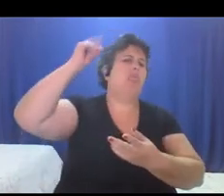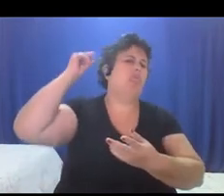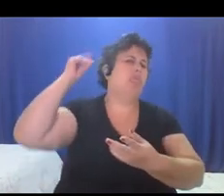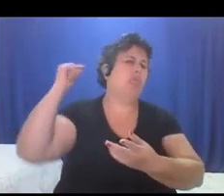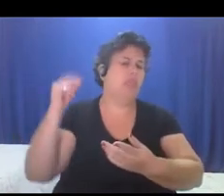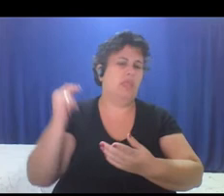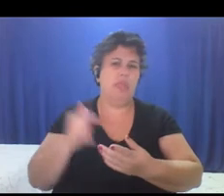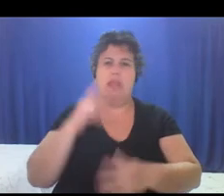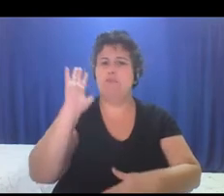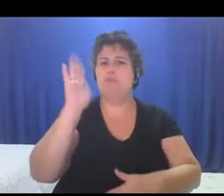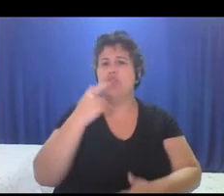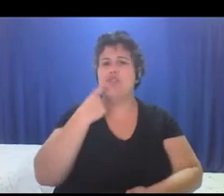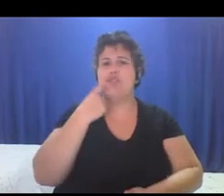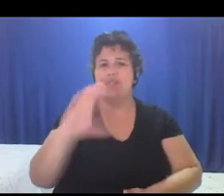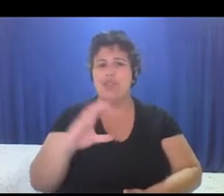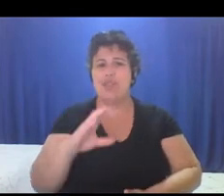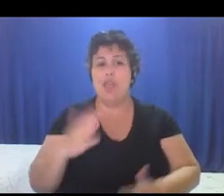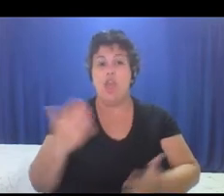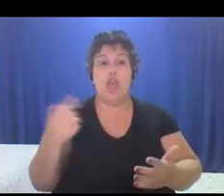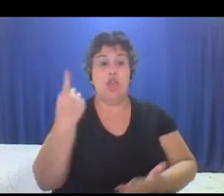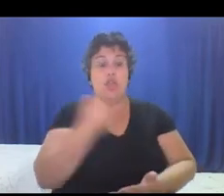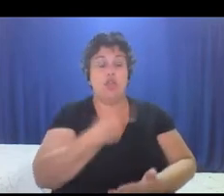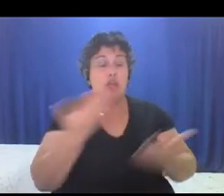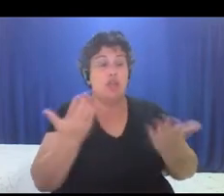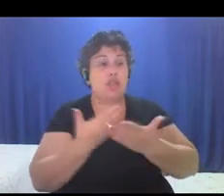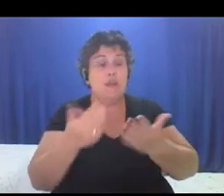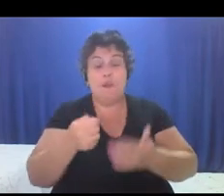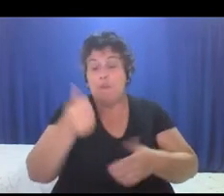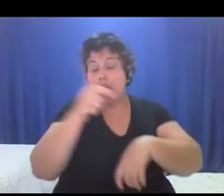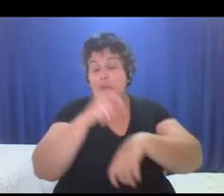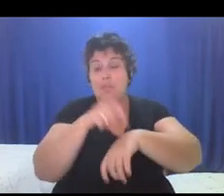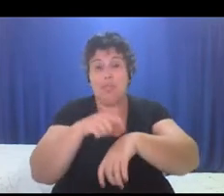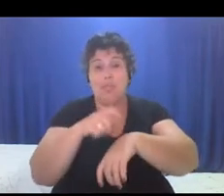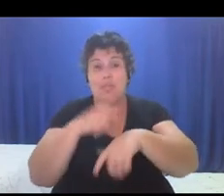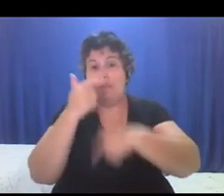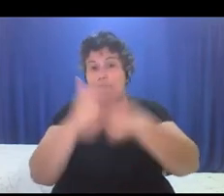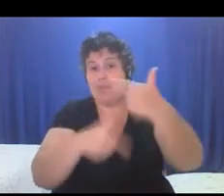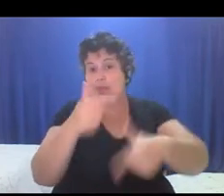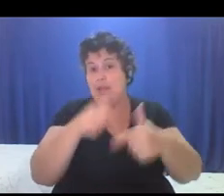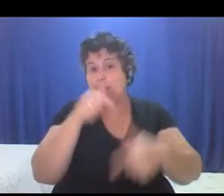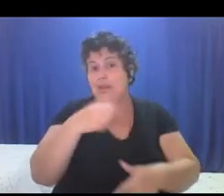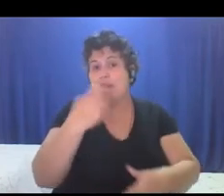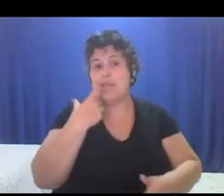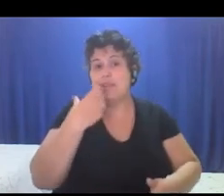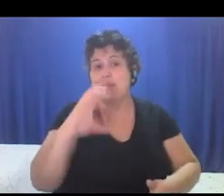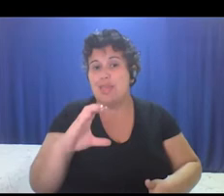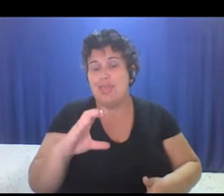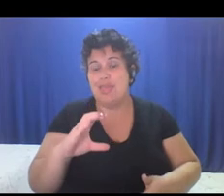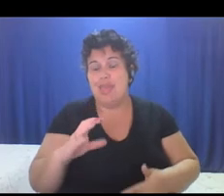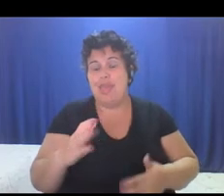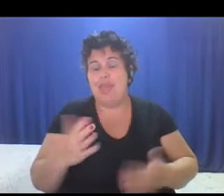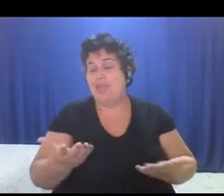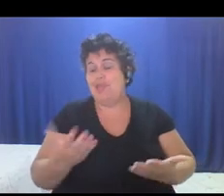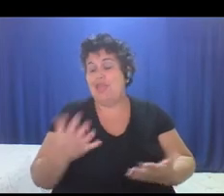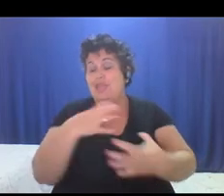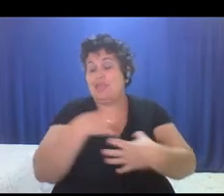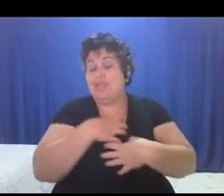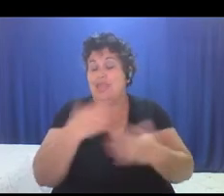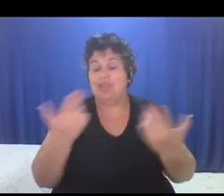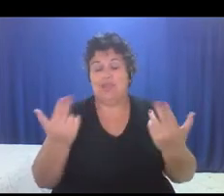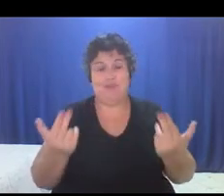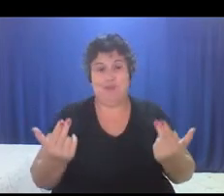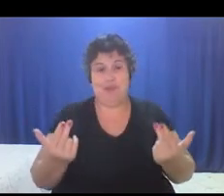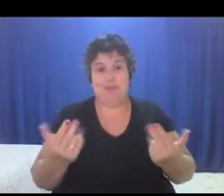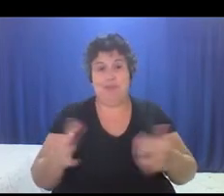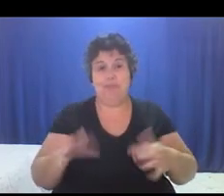tão pertencente, né, Ju? Tão conectada com esse propósito. Sim, e acho que o cuidado que a empresa